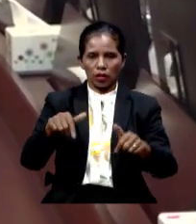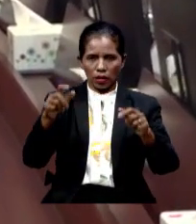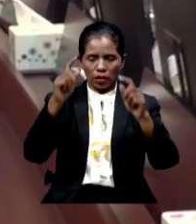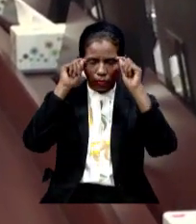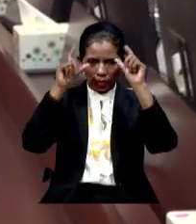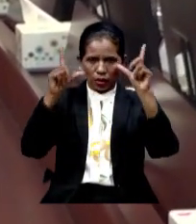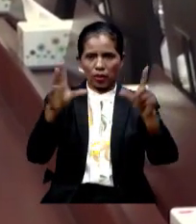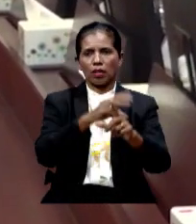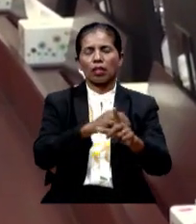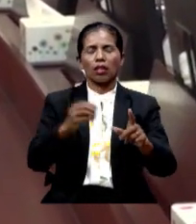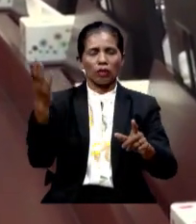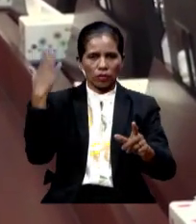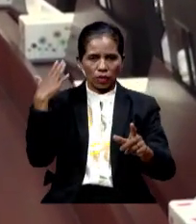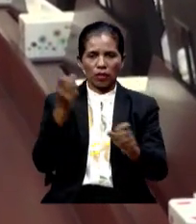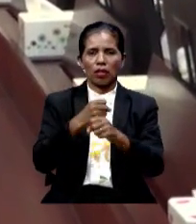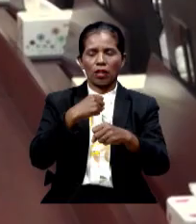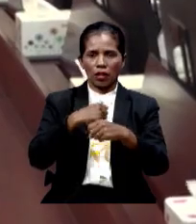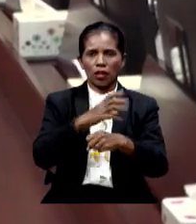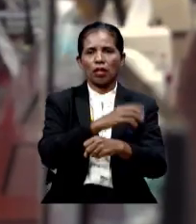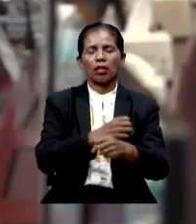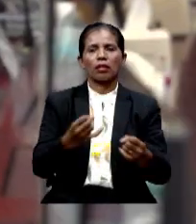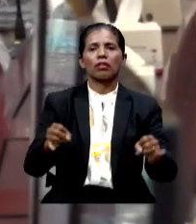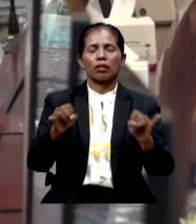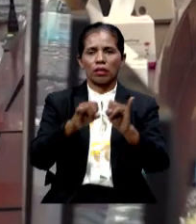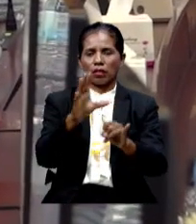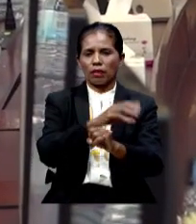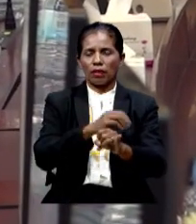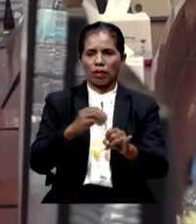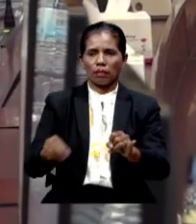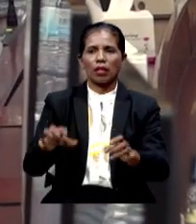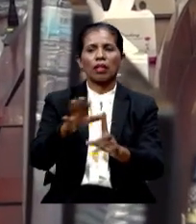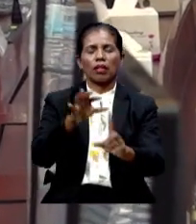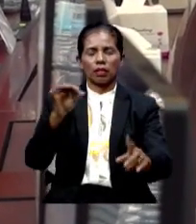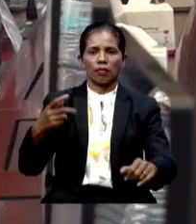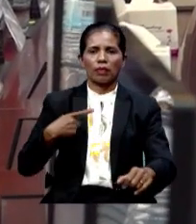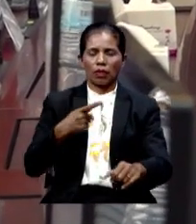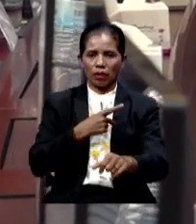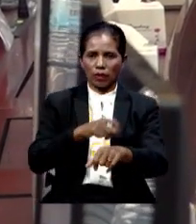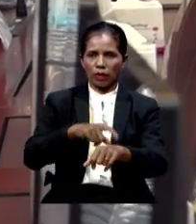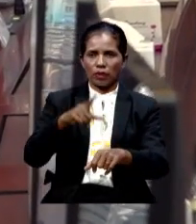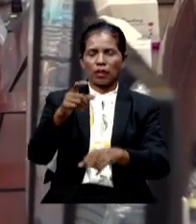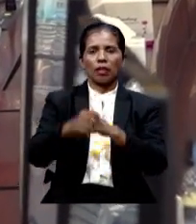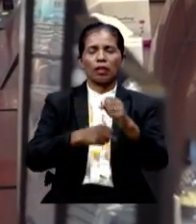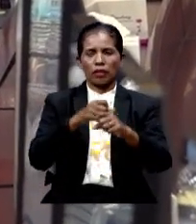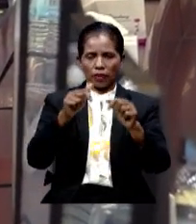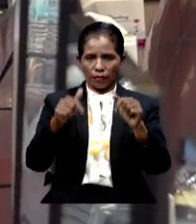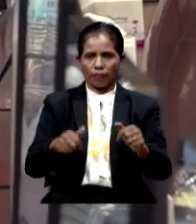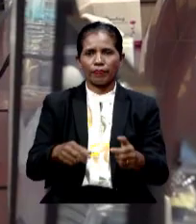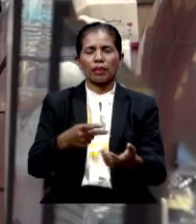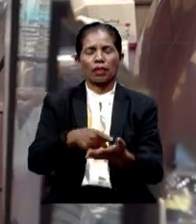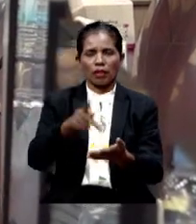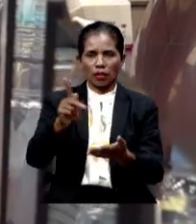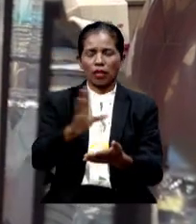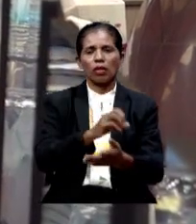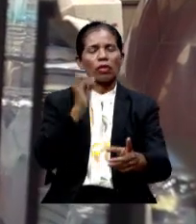Timor-Leste, nebe macantes ne, halo imprensão boletim voto, ba eleição parlamentar finalesne. Pagamento suplementar né,